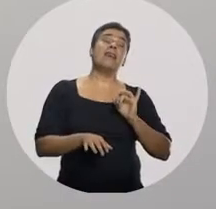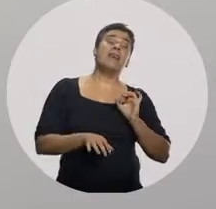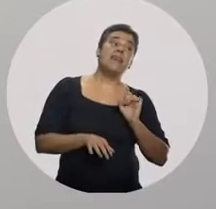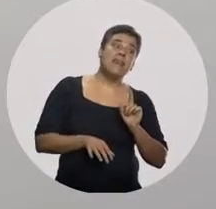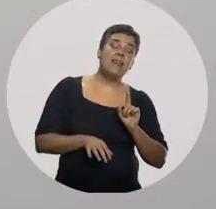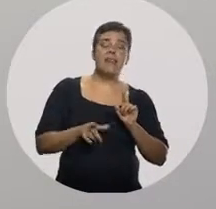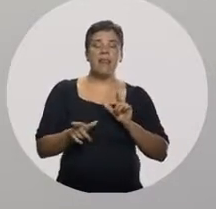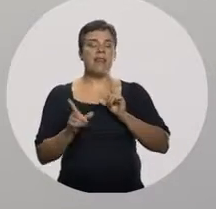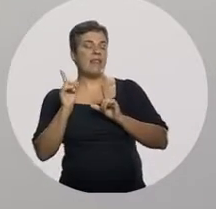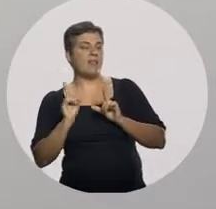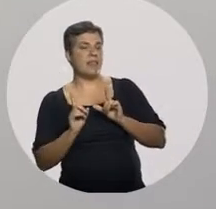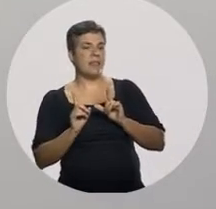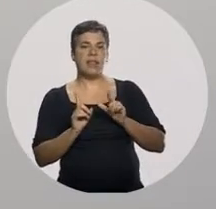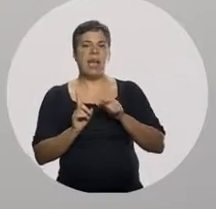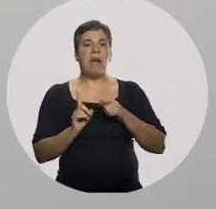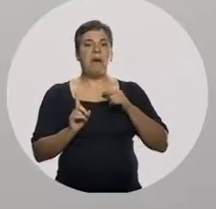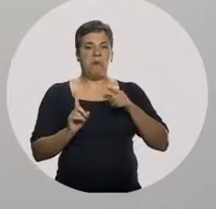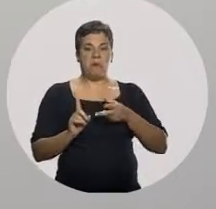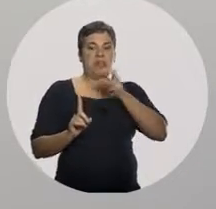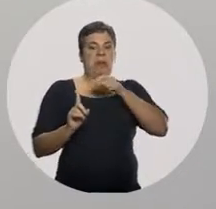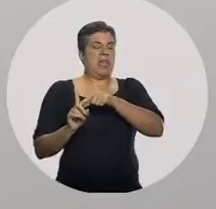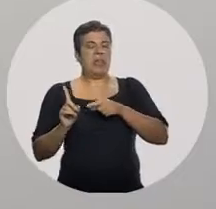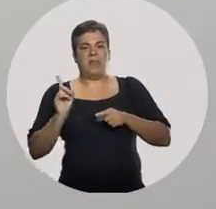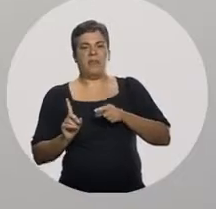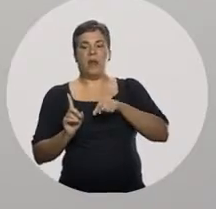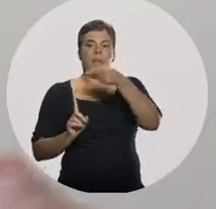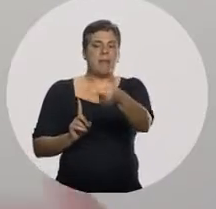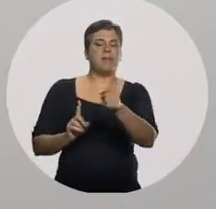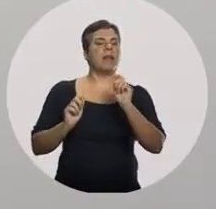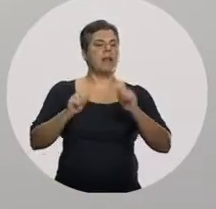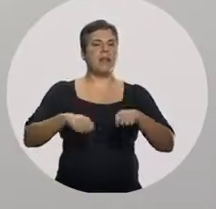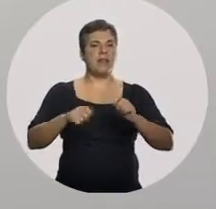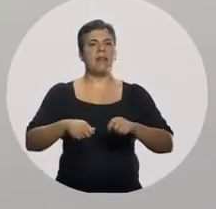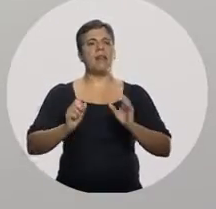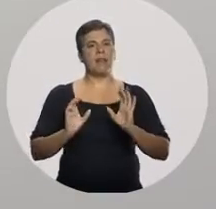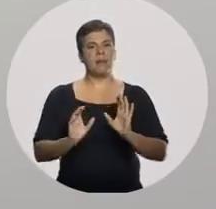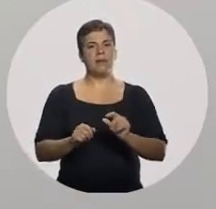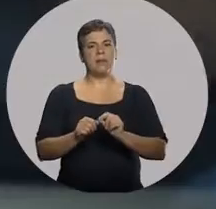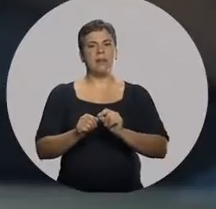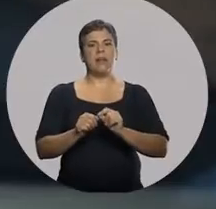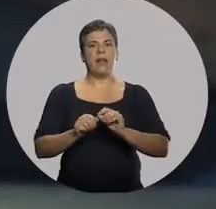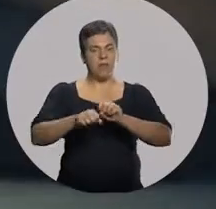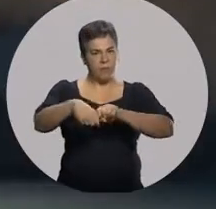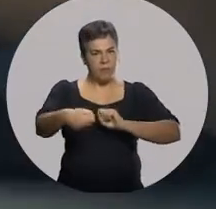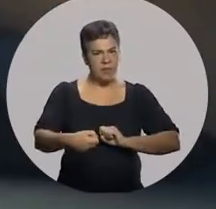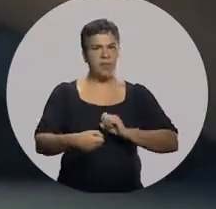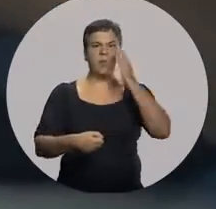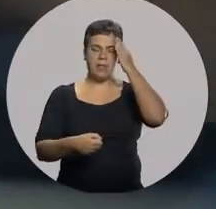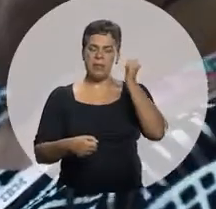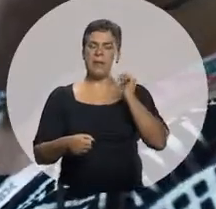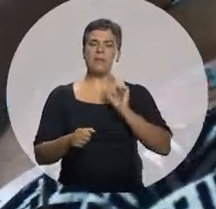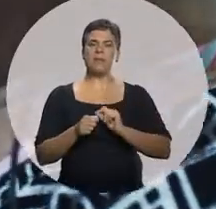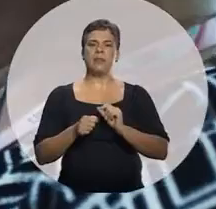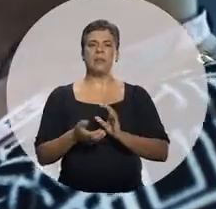e esta deficiência. Então o destaque não é para a deficiência, mas para a eficiência que o candidato tem, a formação dele e o